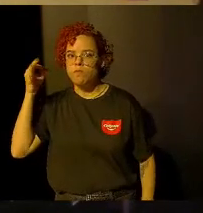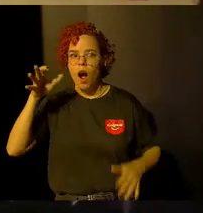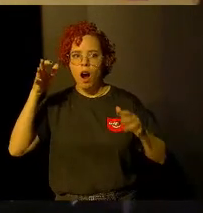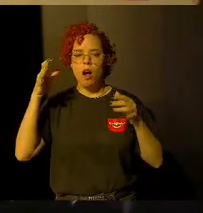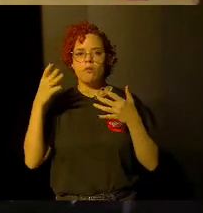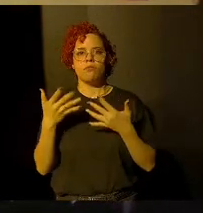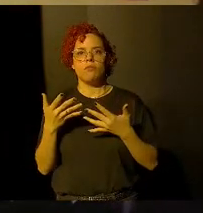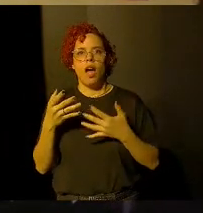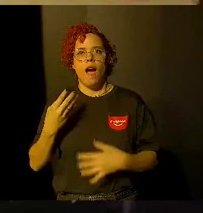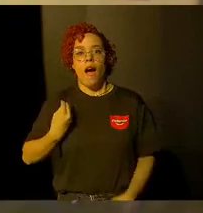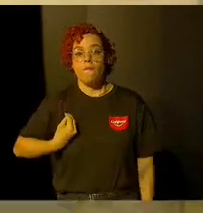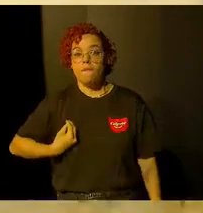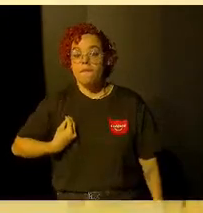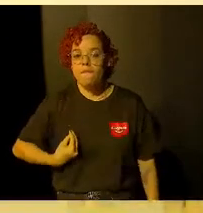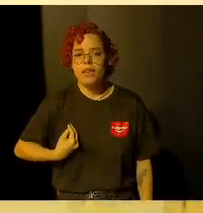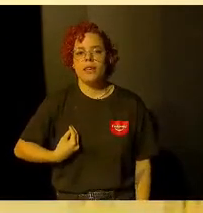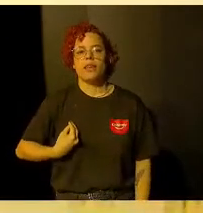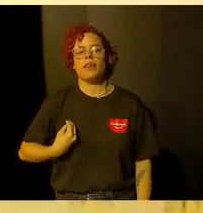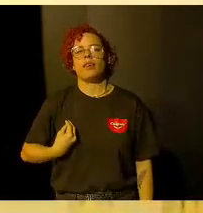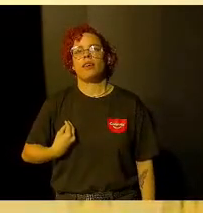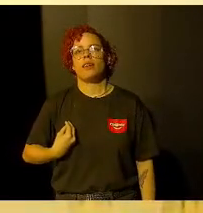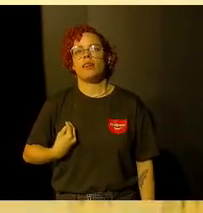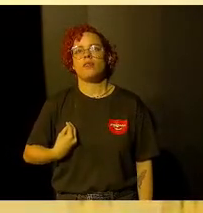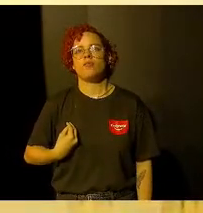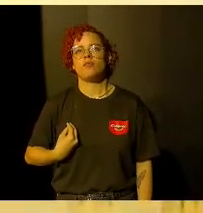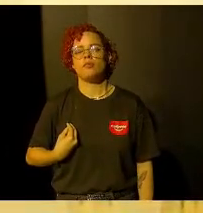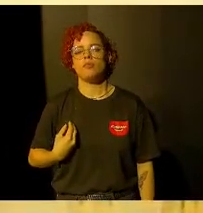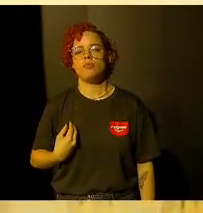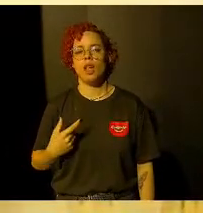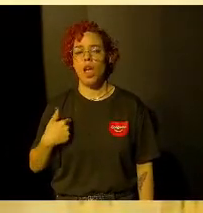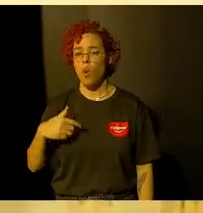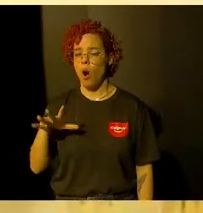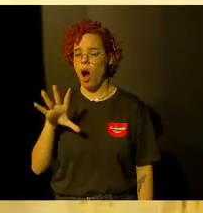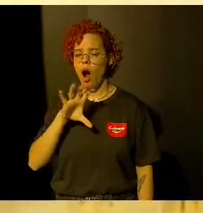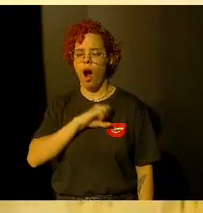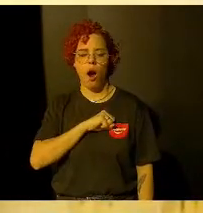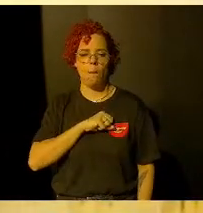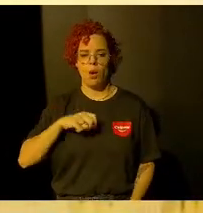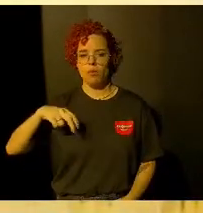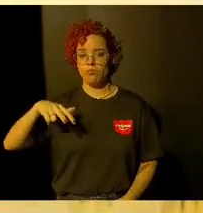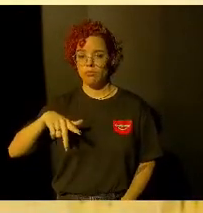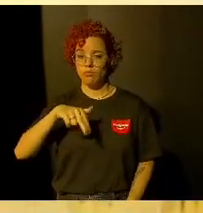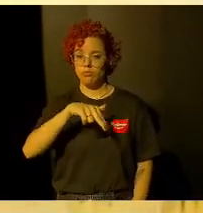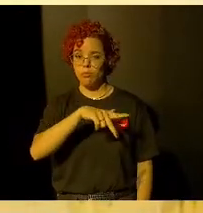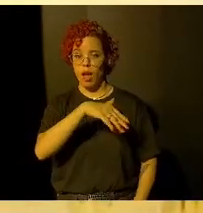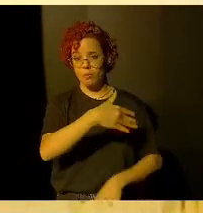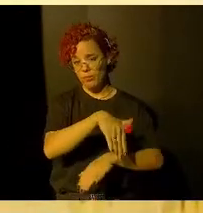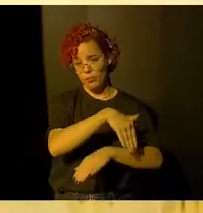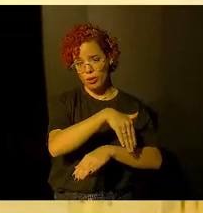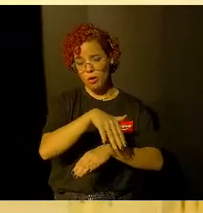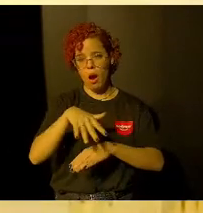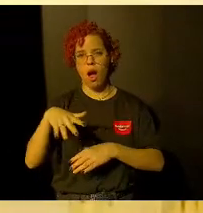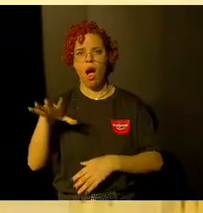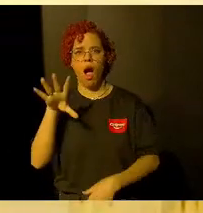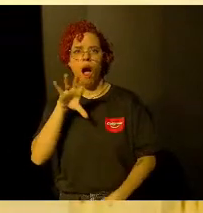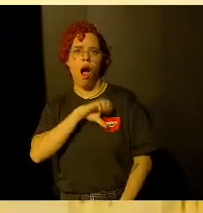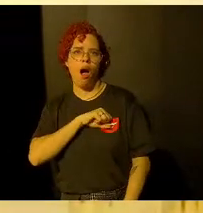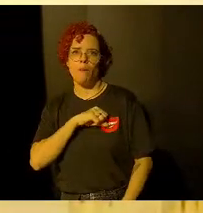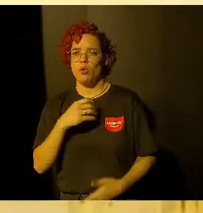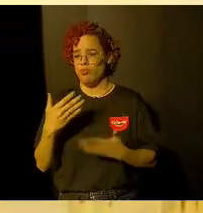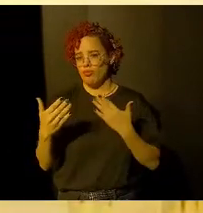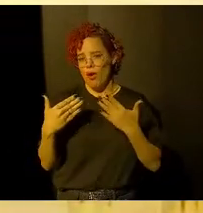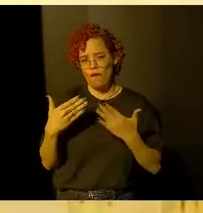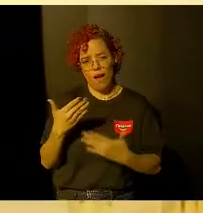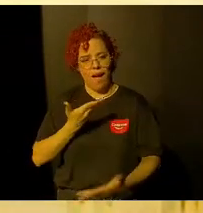atenta a vida que tu corre eu adoro andar pelas ruas andar adoro conversa do ônibus